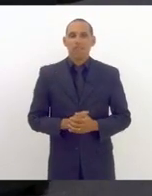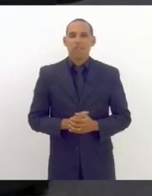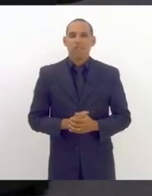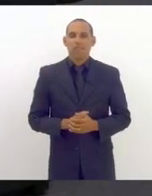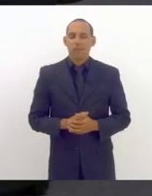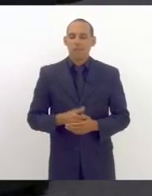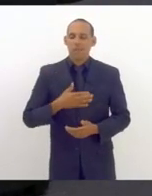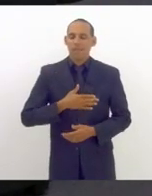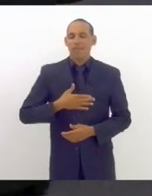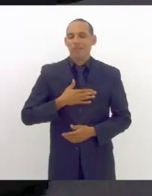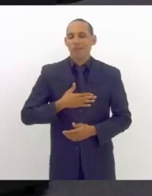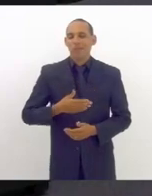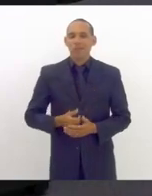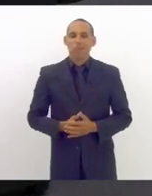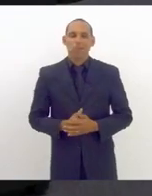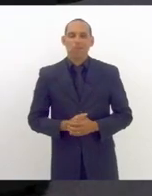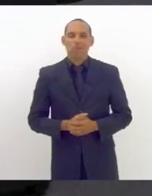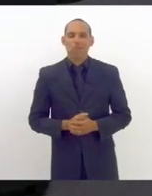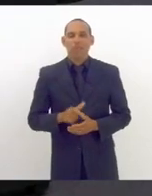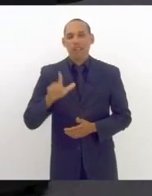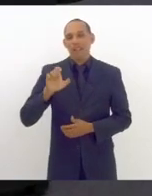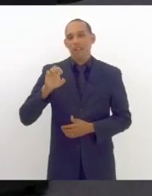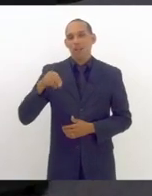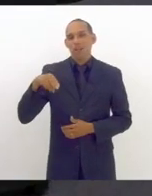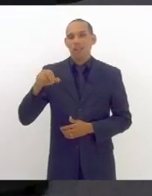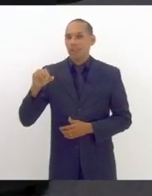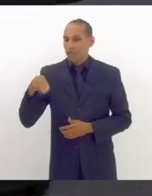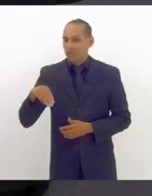prazer Yuri Leonardo